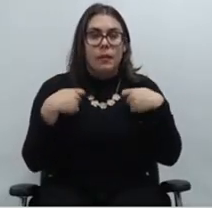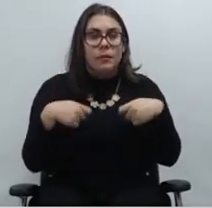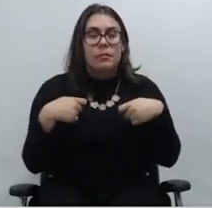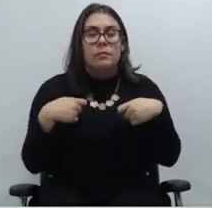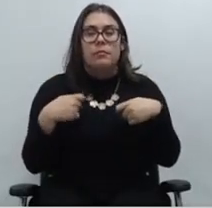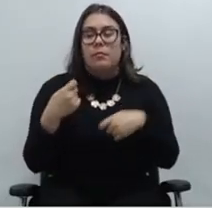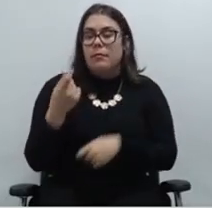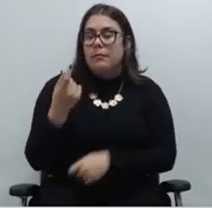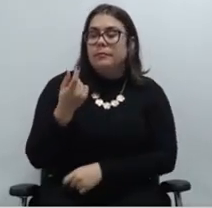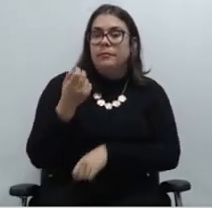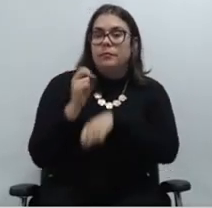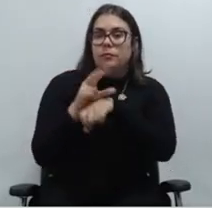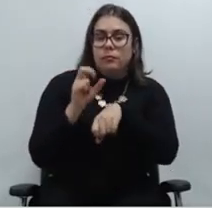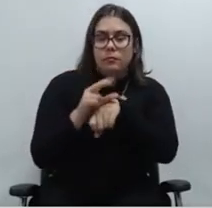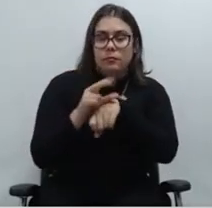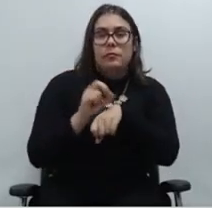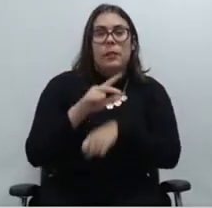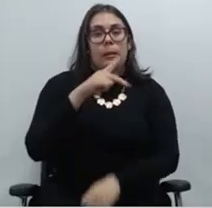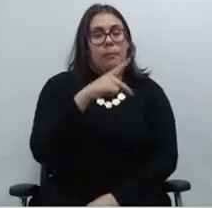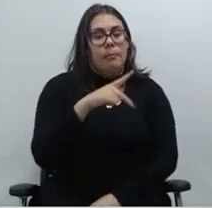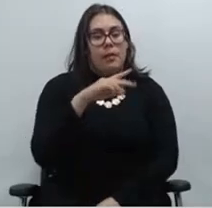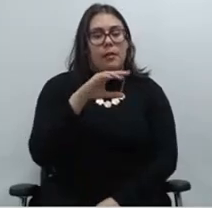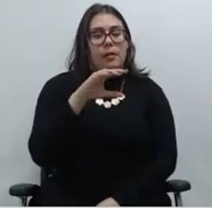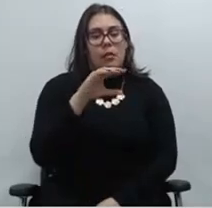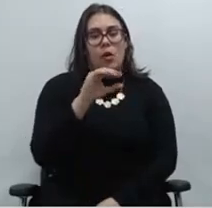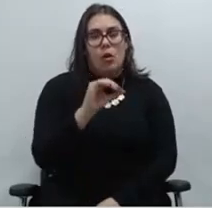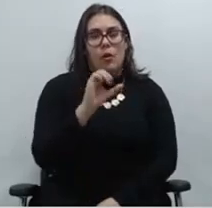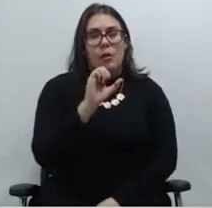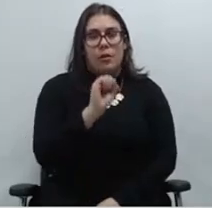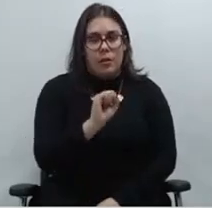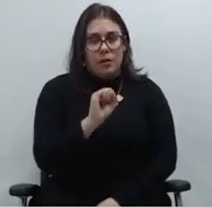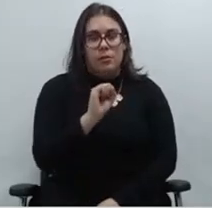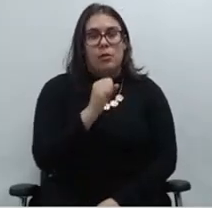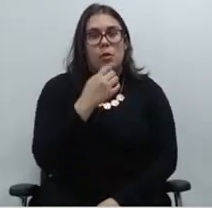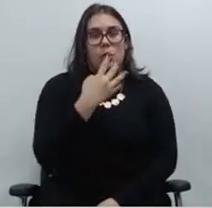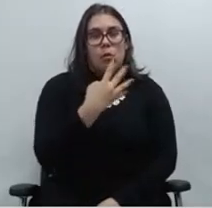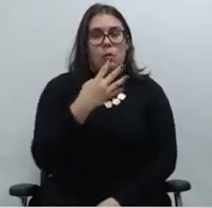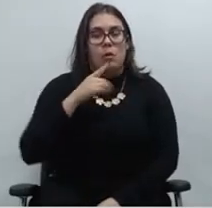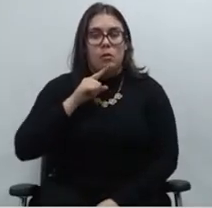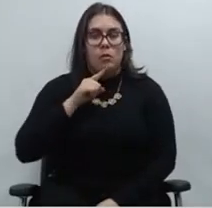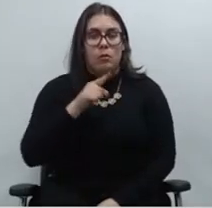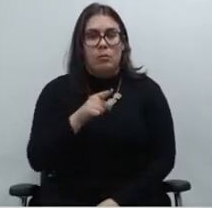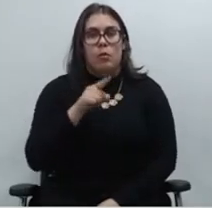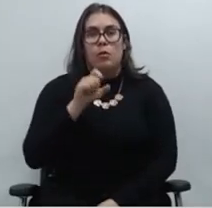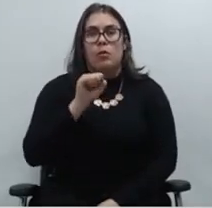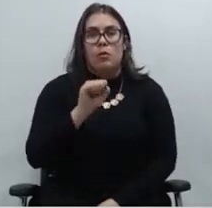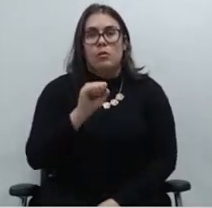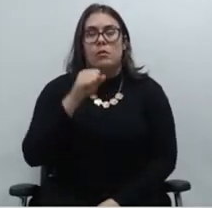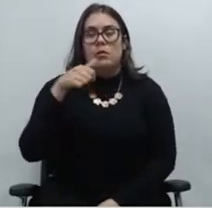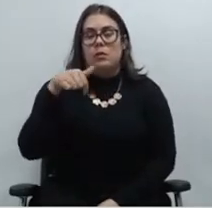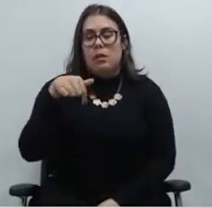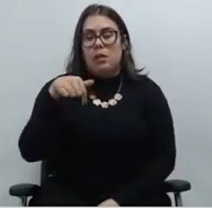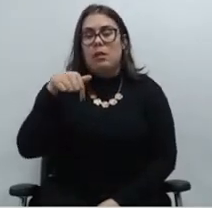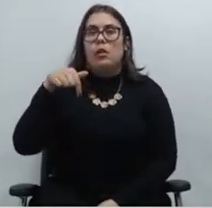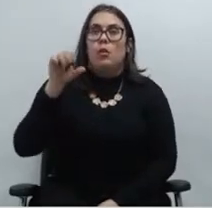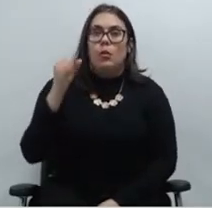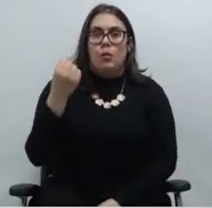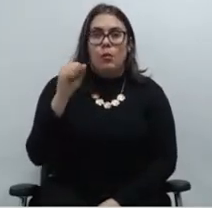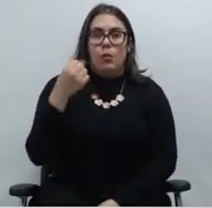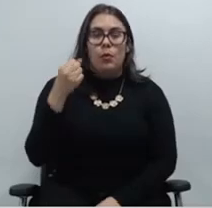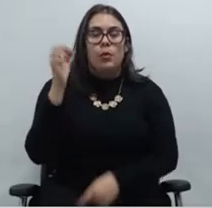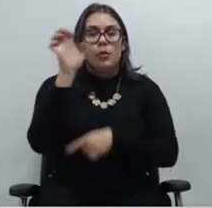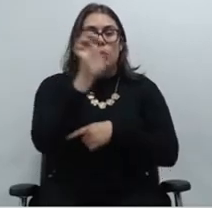previsão de quantidade de vagas descrita no POS de 2024, 4.878 estagiários nas mais diversas áreas e níveis de formação.